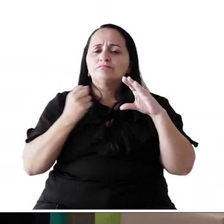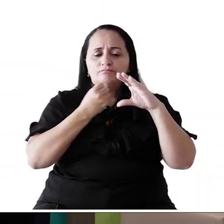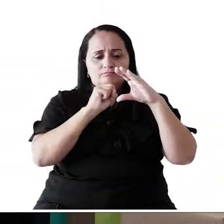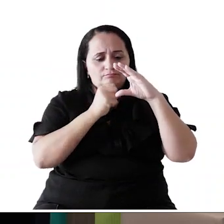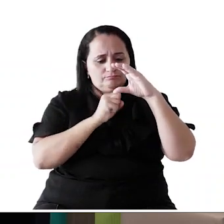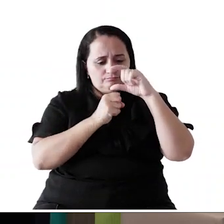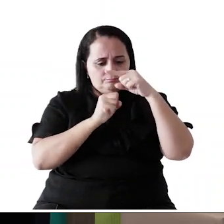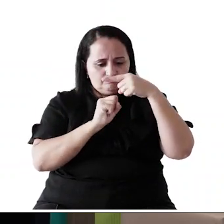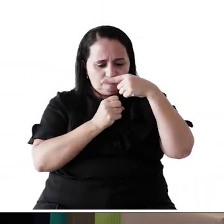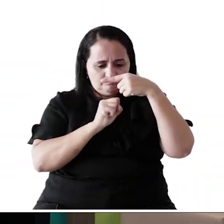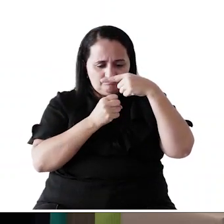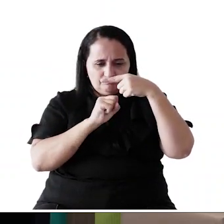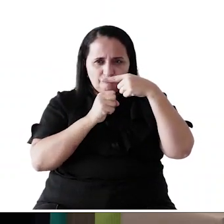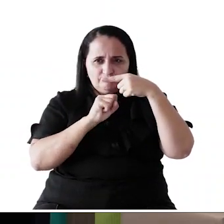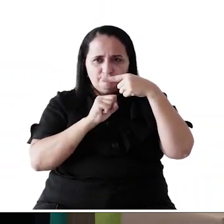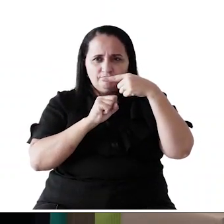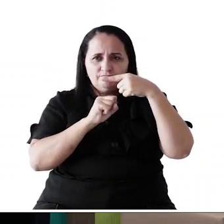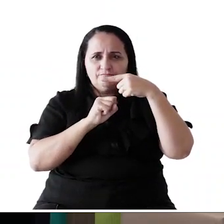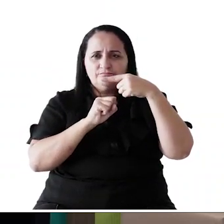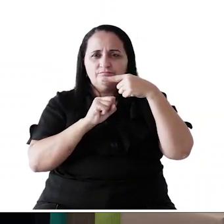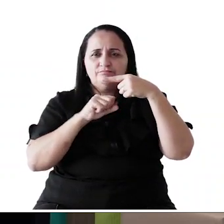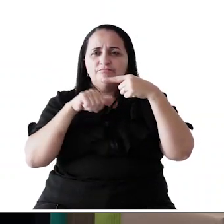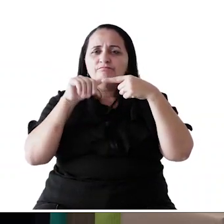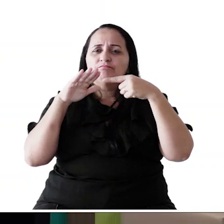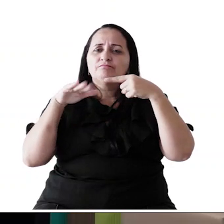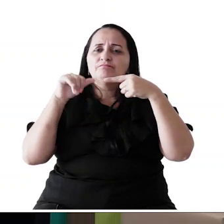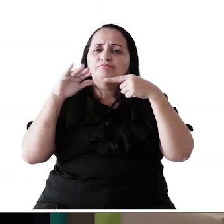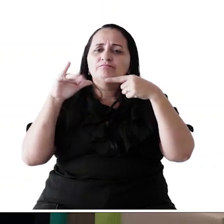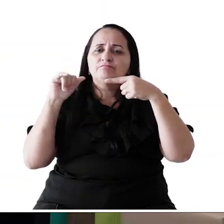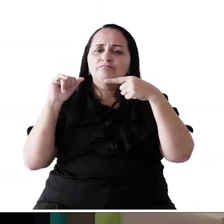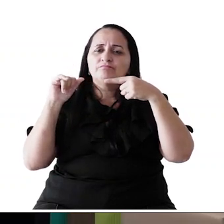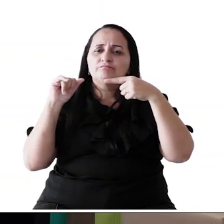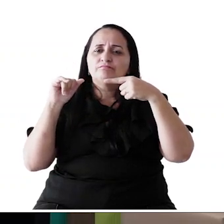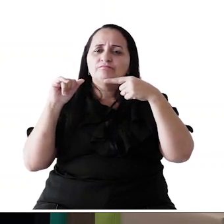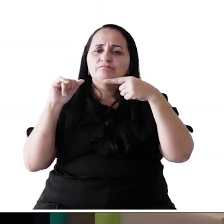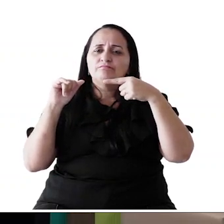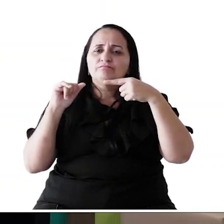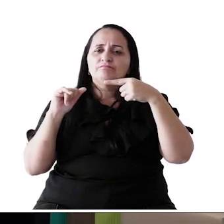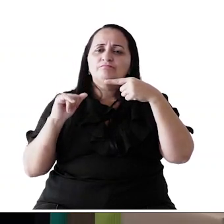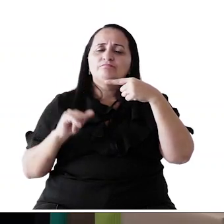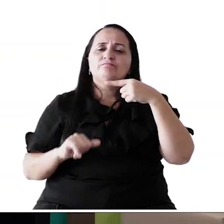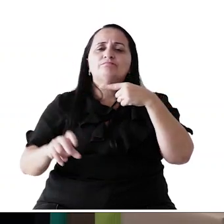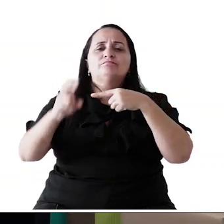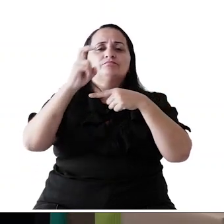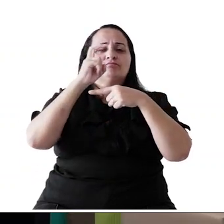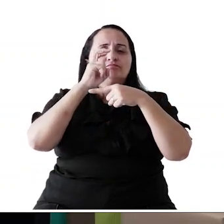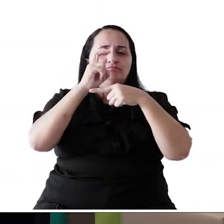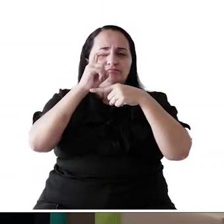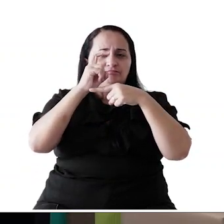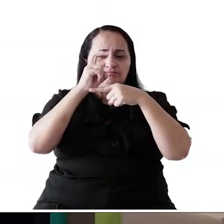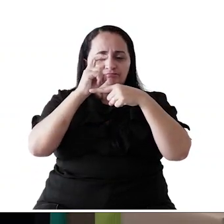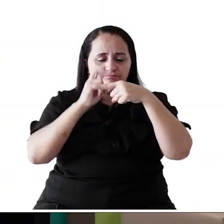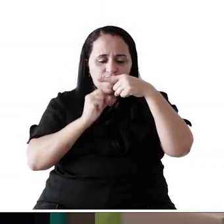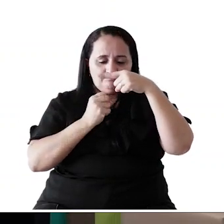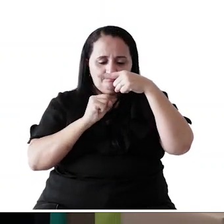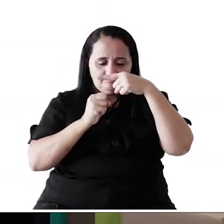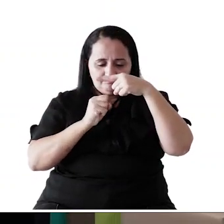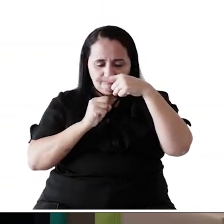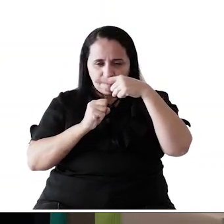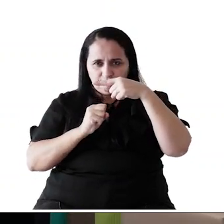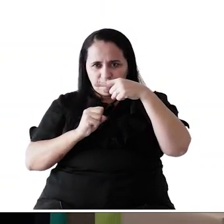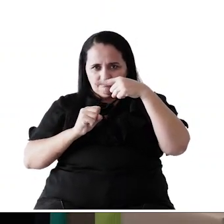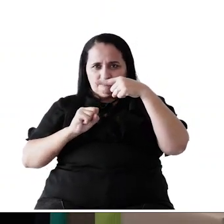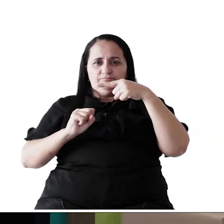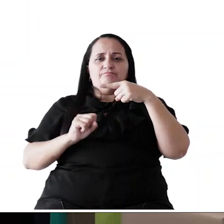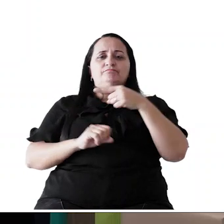8 partes. E quantas partes foram pintadas? 1, 2, 3, 4, 5.